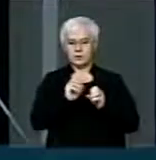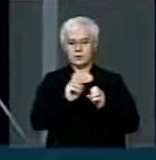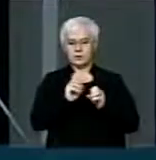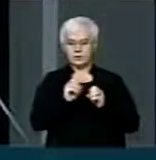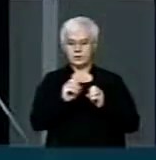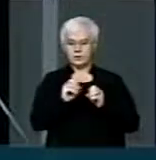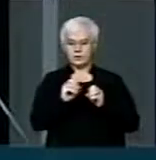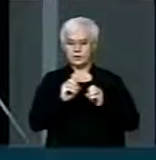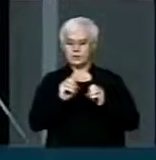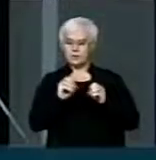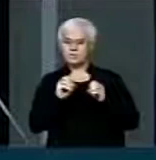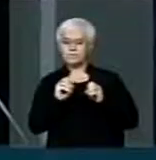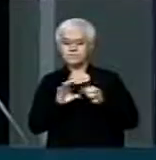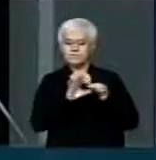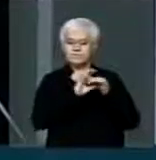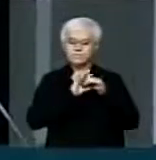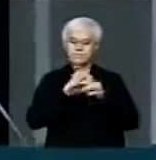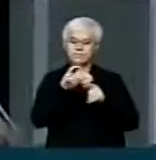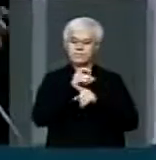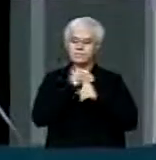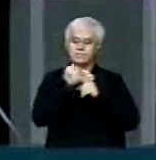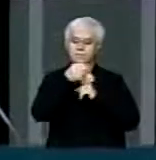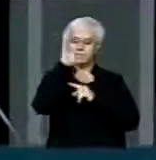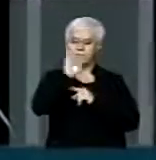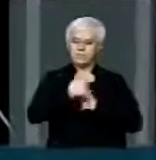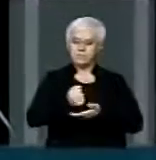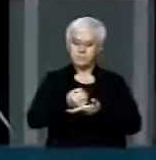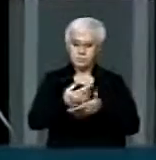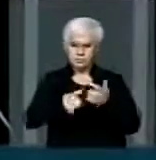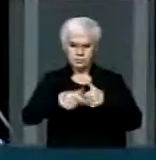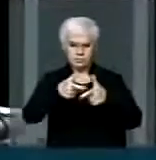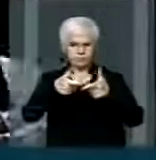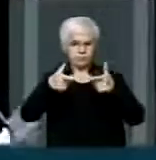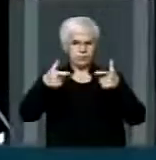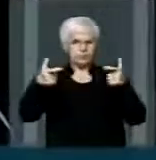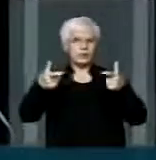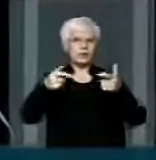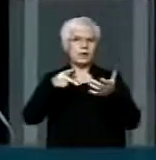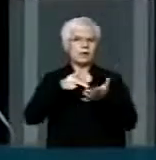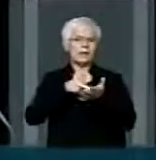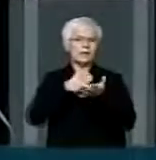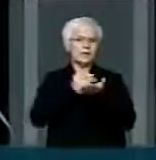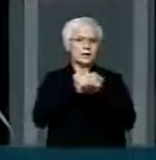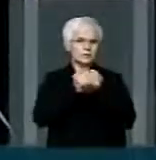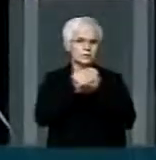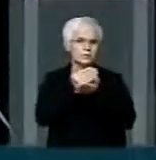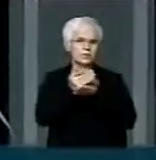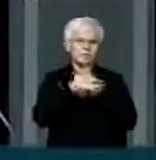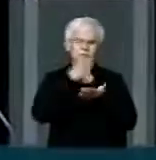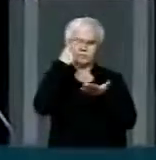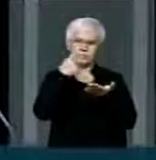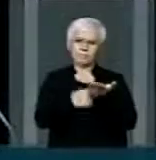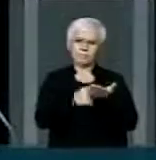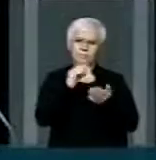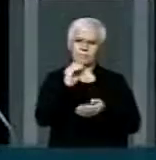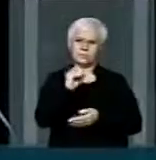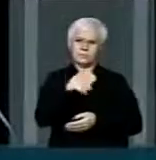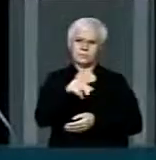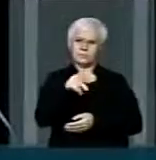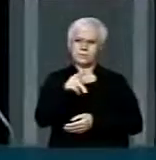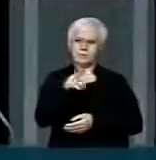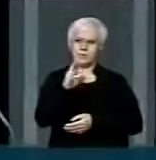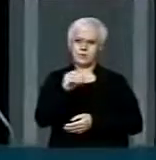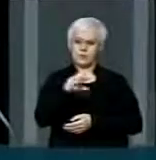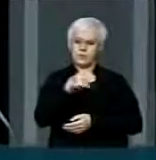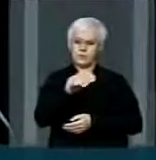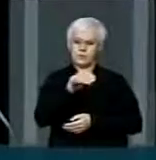nação brasileira, ela foi uma formação comprometida, senhor presidente. Comprometida no sentido